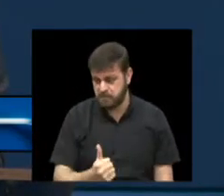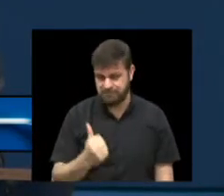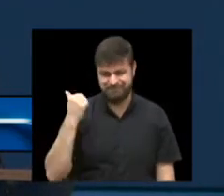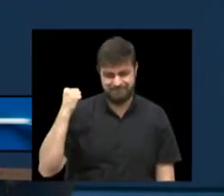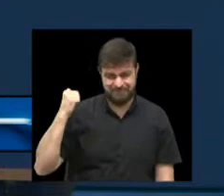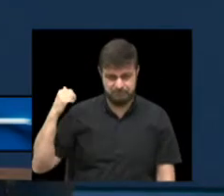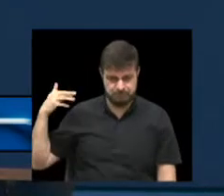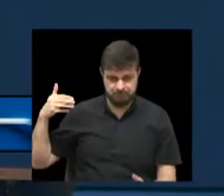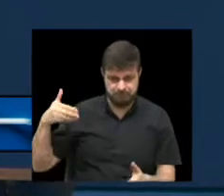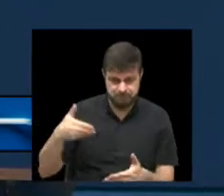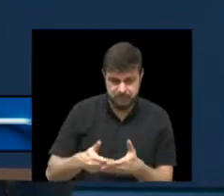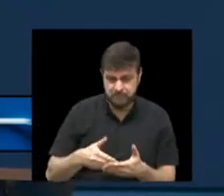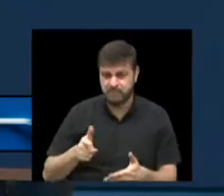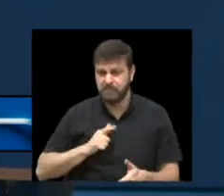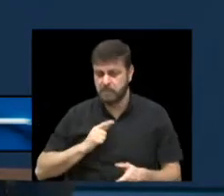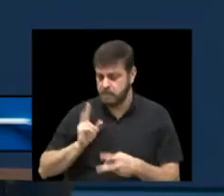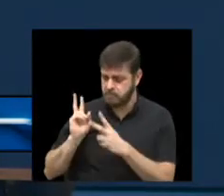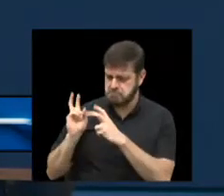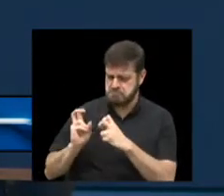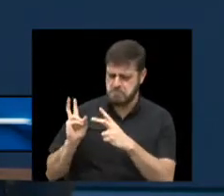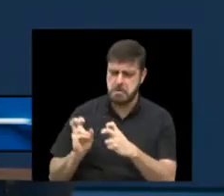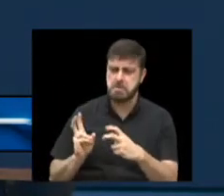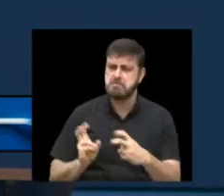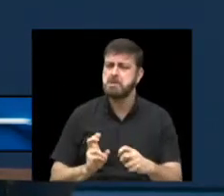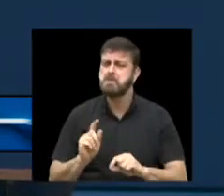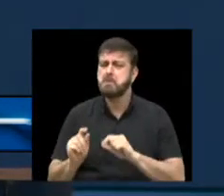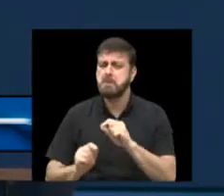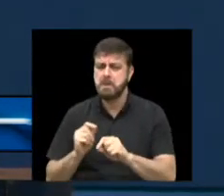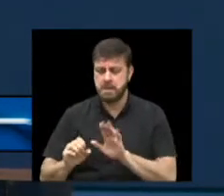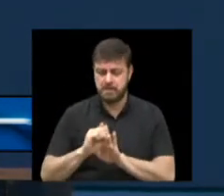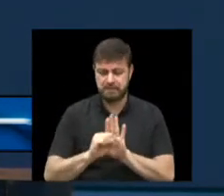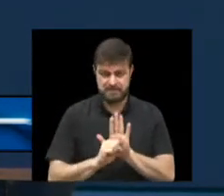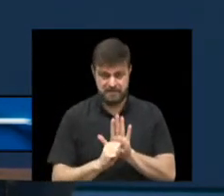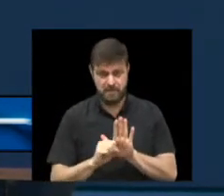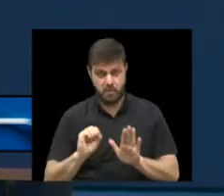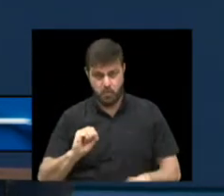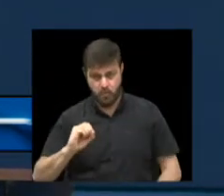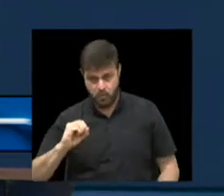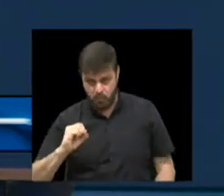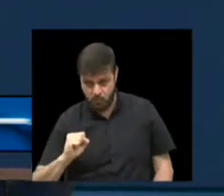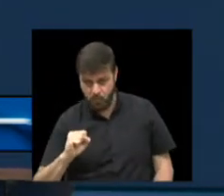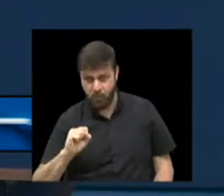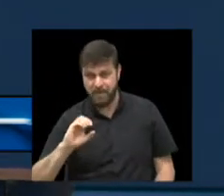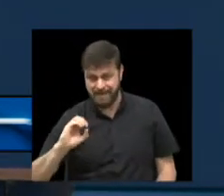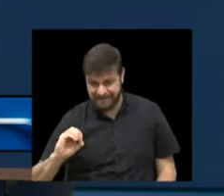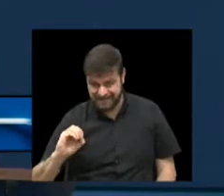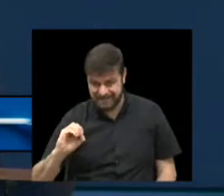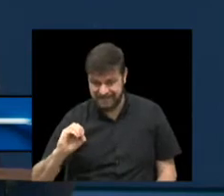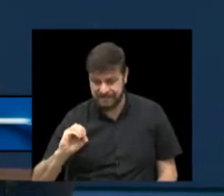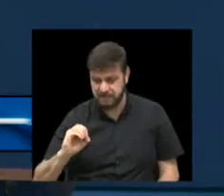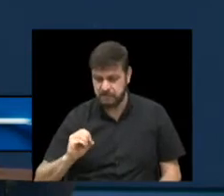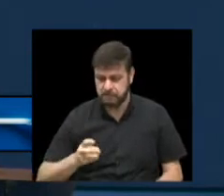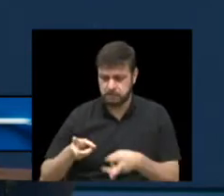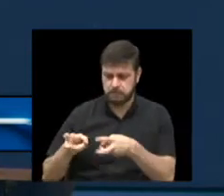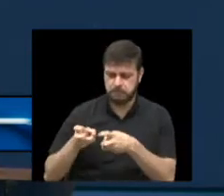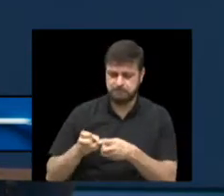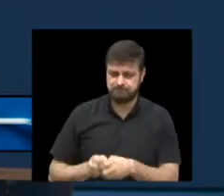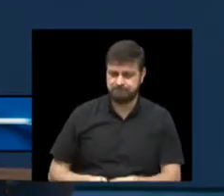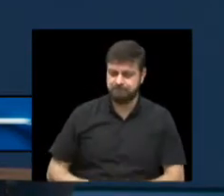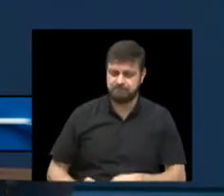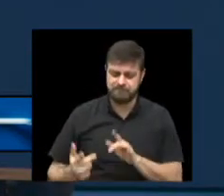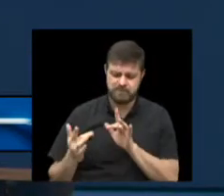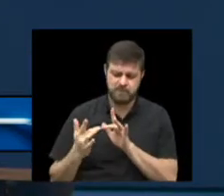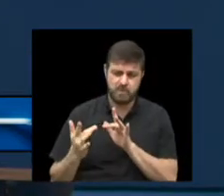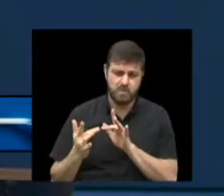antiguidade. E começaram a chamar a atenção a partir da década de 80, quando se identificou uma